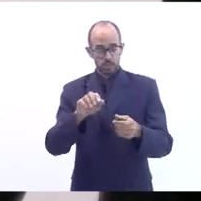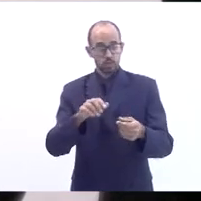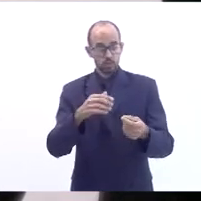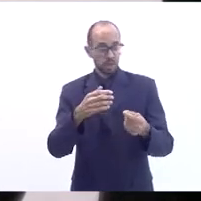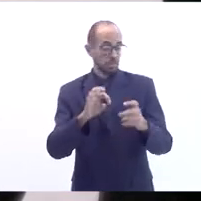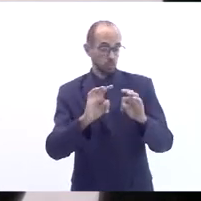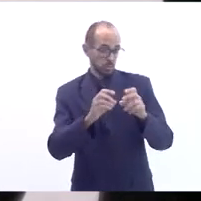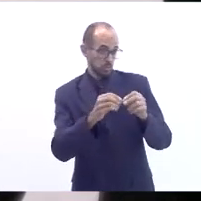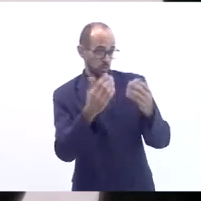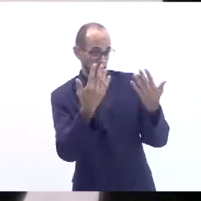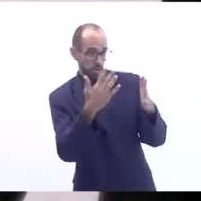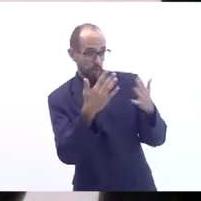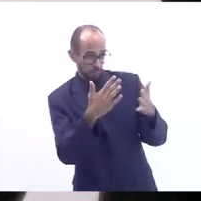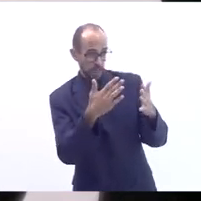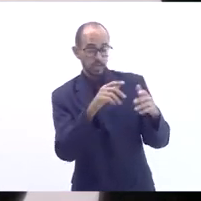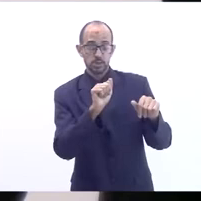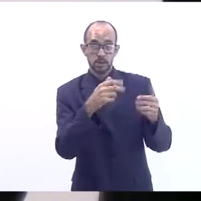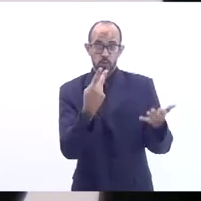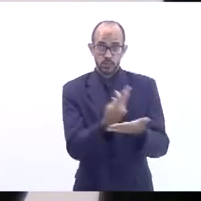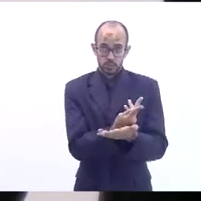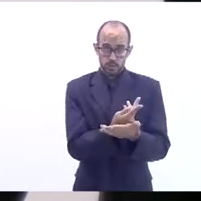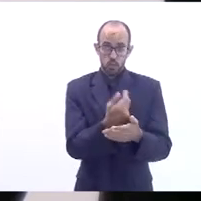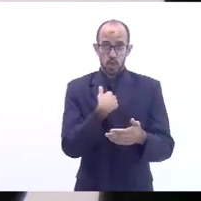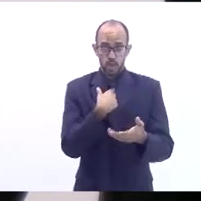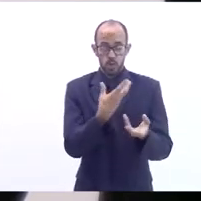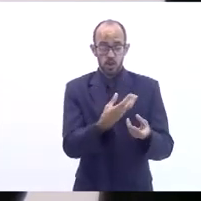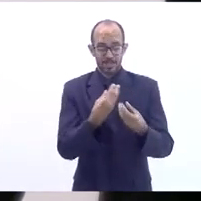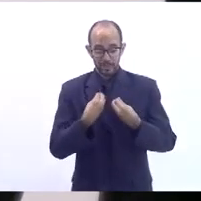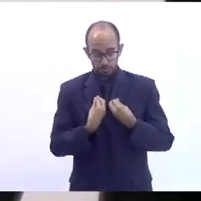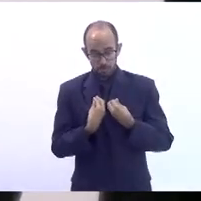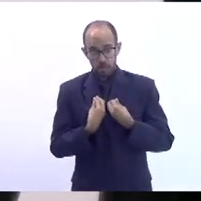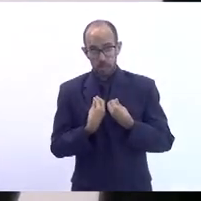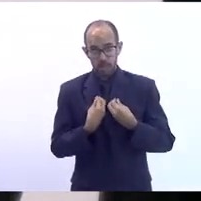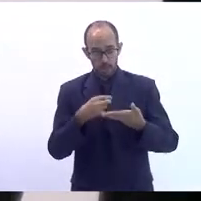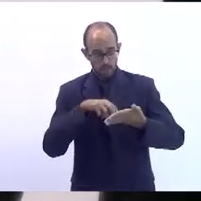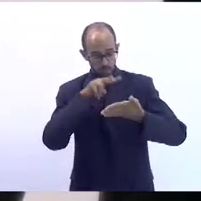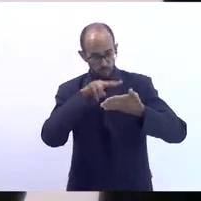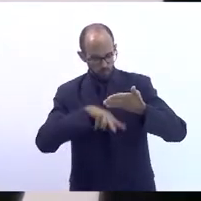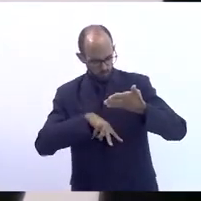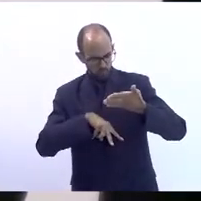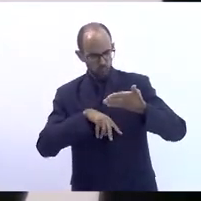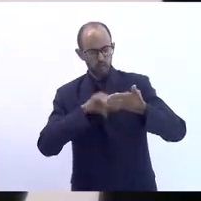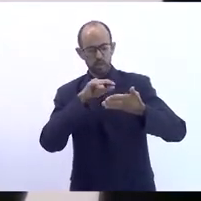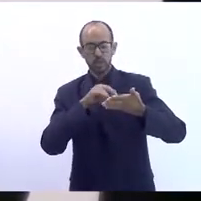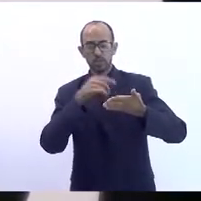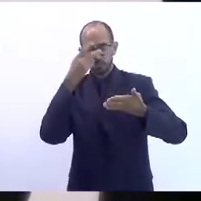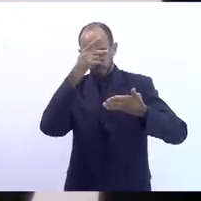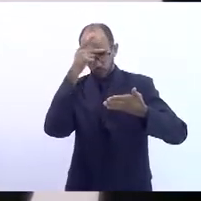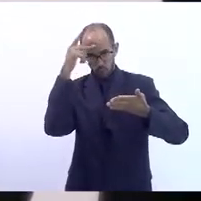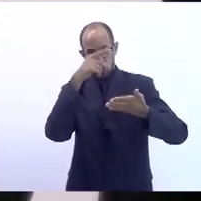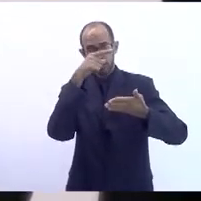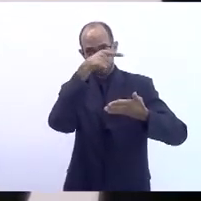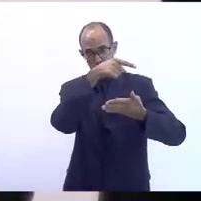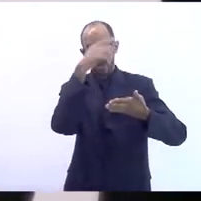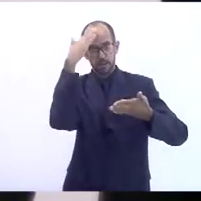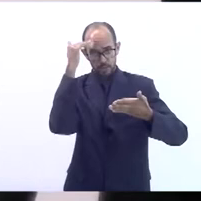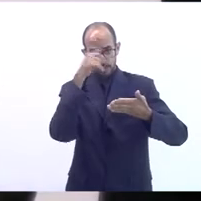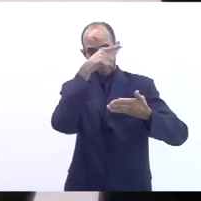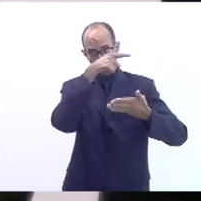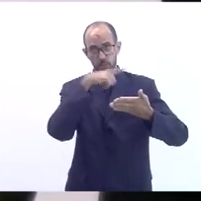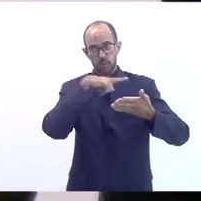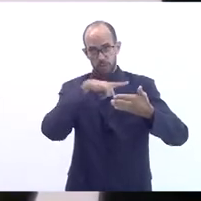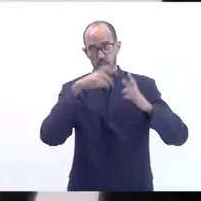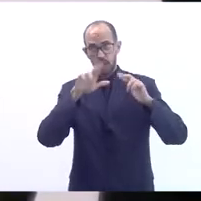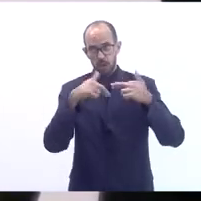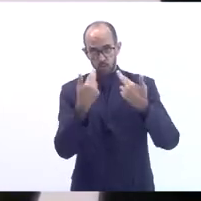lá é reunião e isso eu recebi é de fontes fidedignas de ativistas locais que tá tendo reuniões